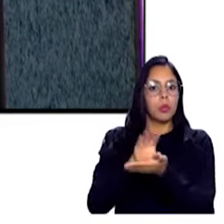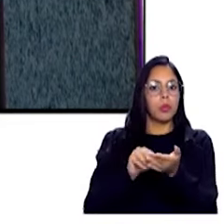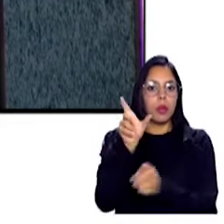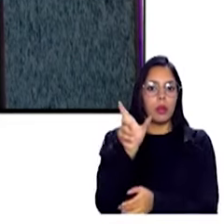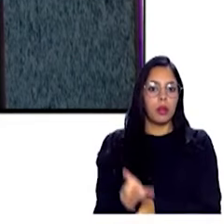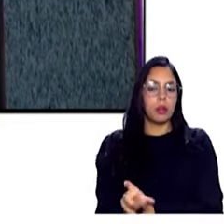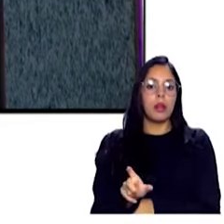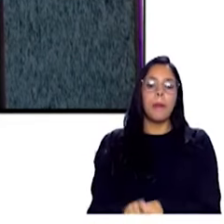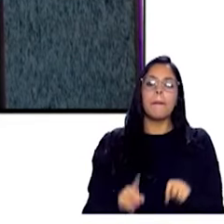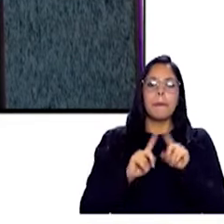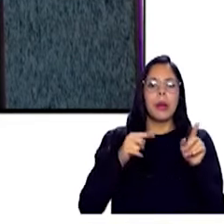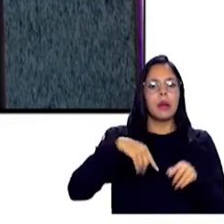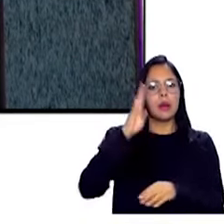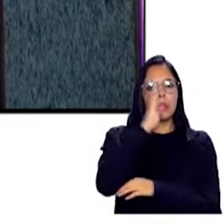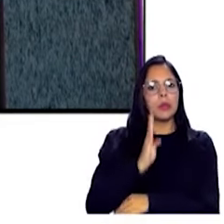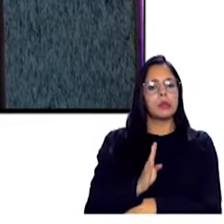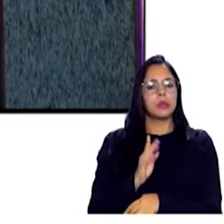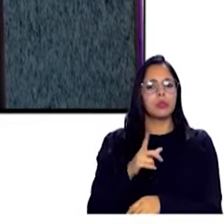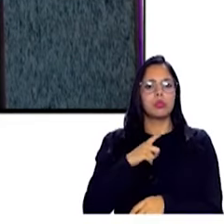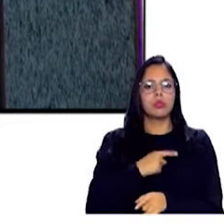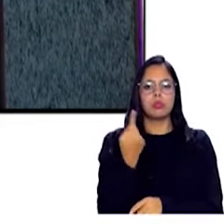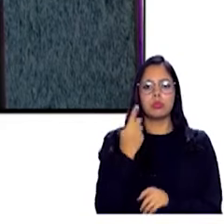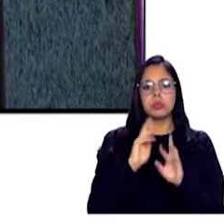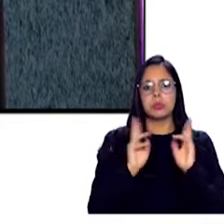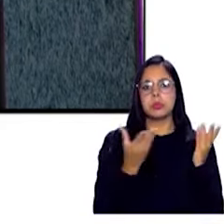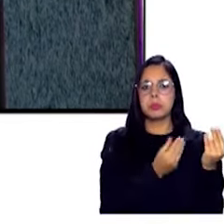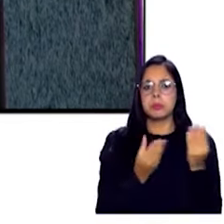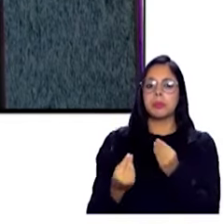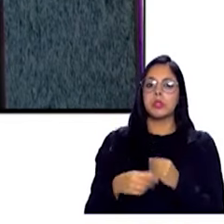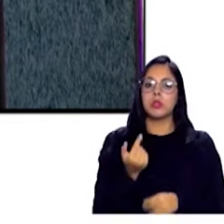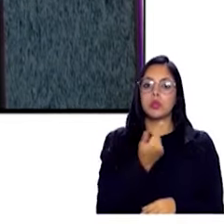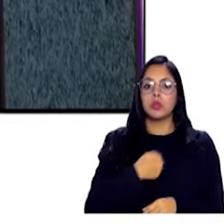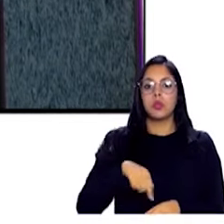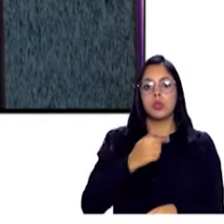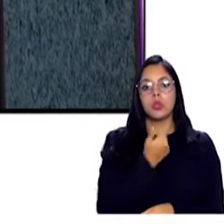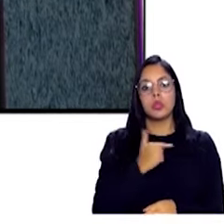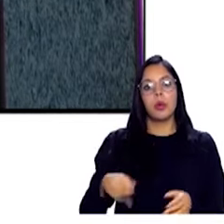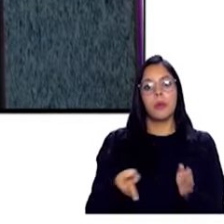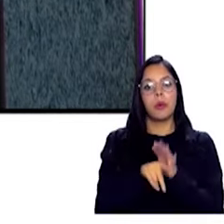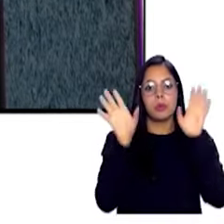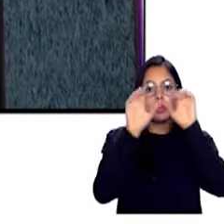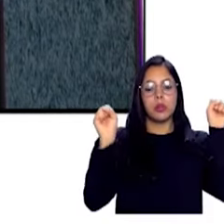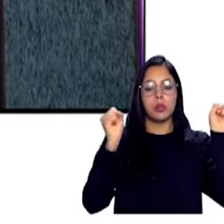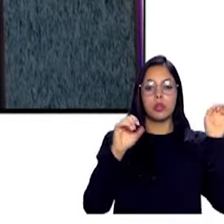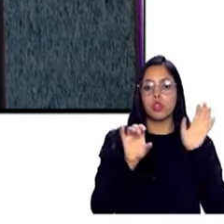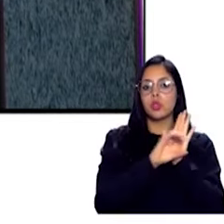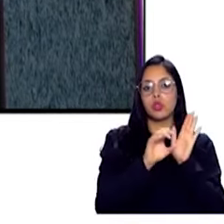temos uma particularidade muito grande nós não temos nem tribunal cons